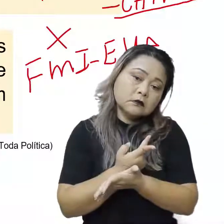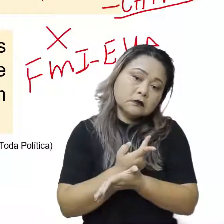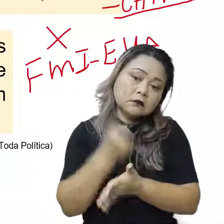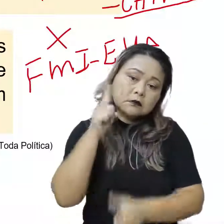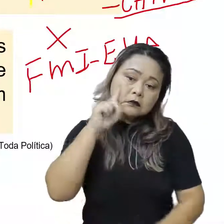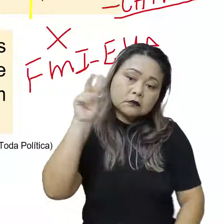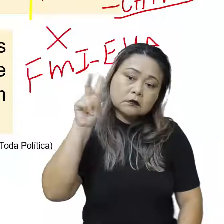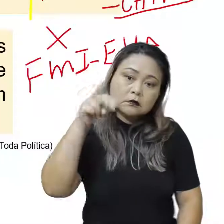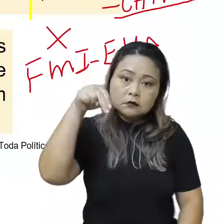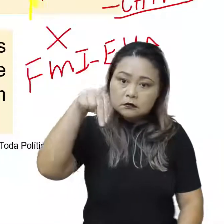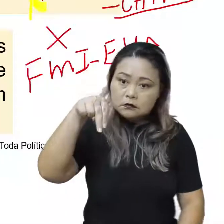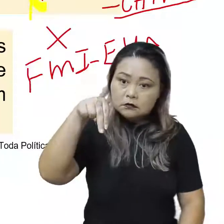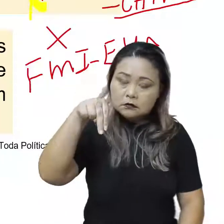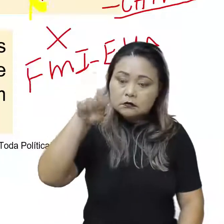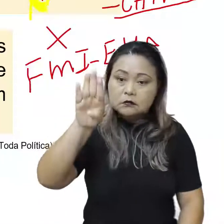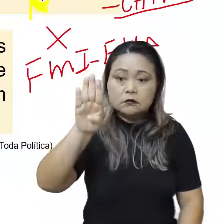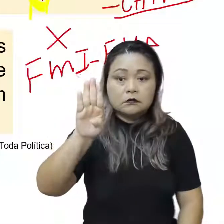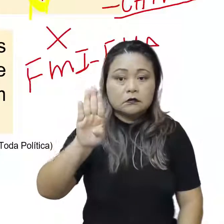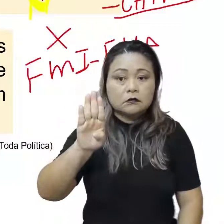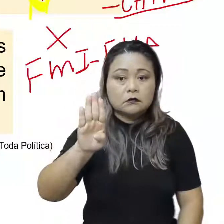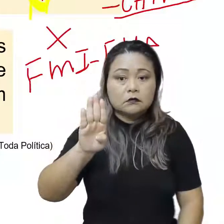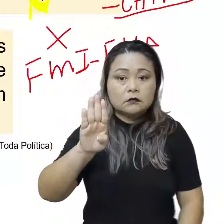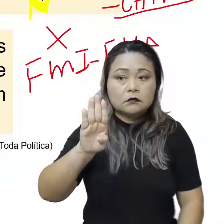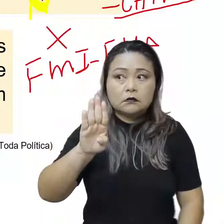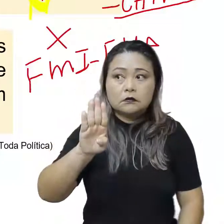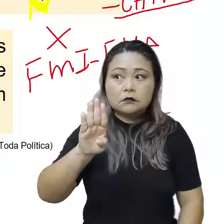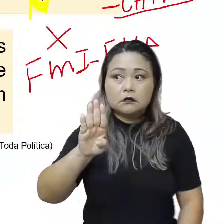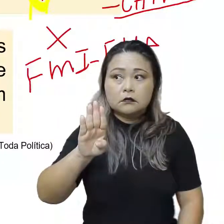Esse aqui, ó, NBD.